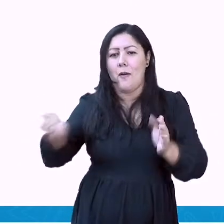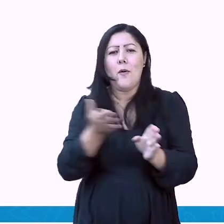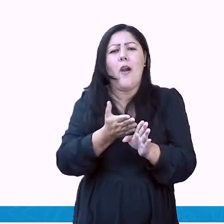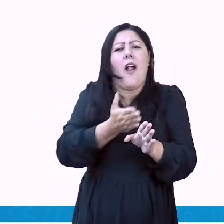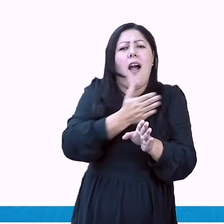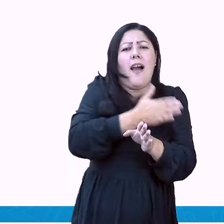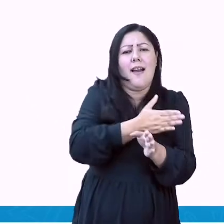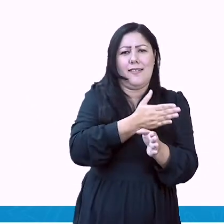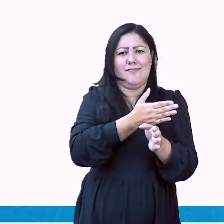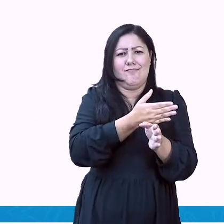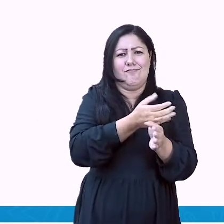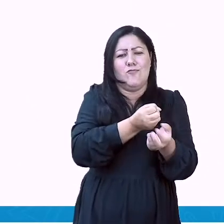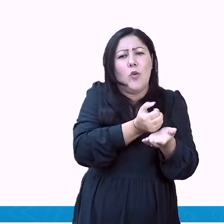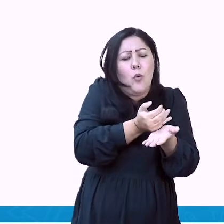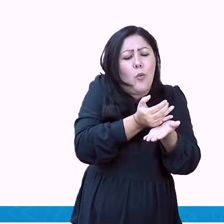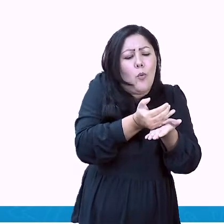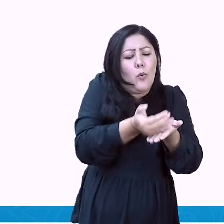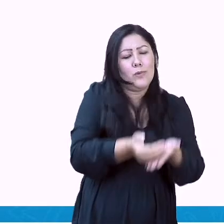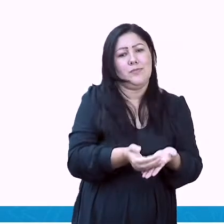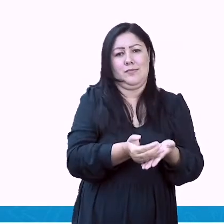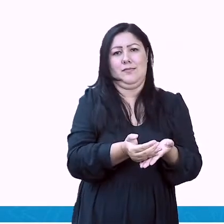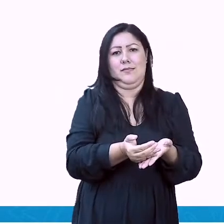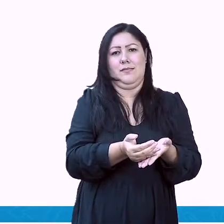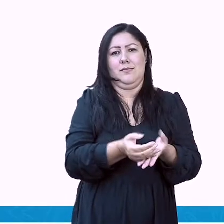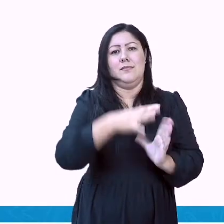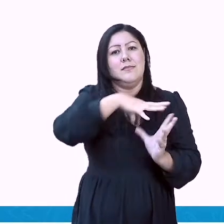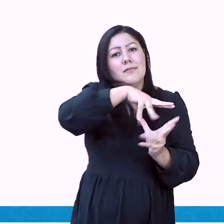formação, tá?